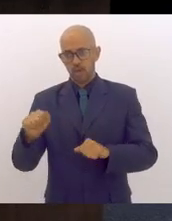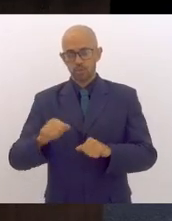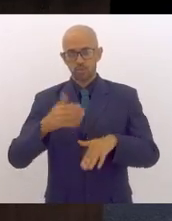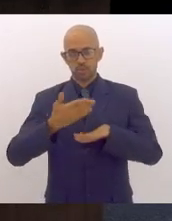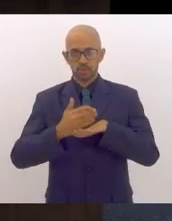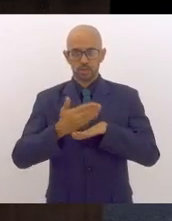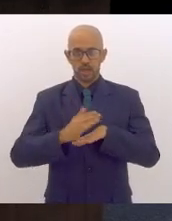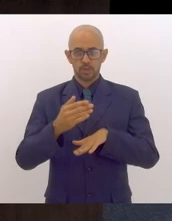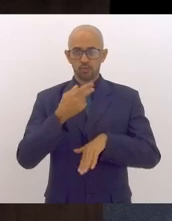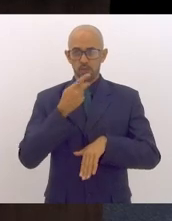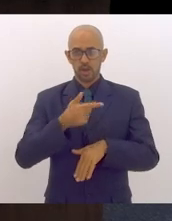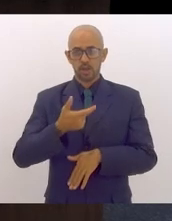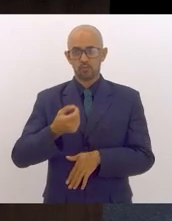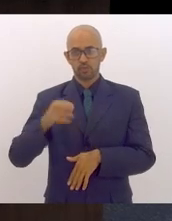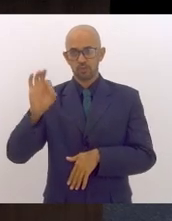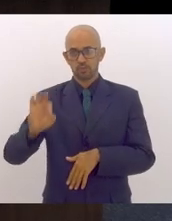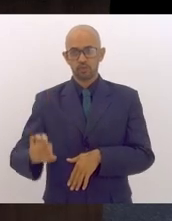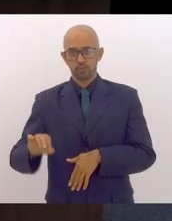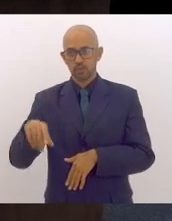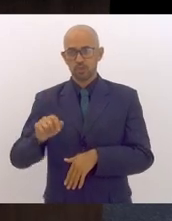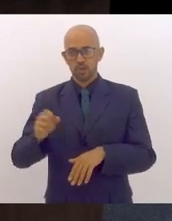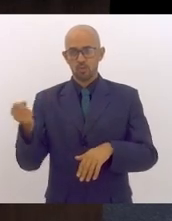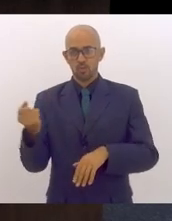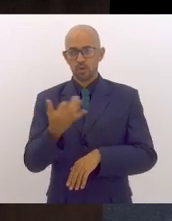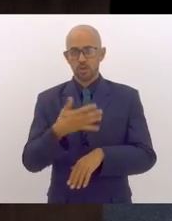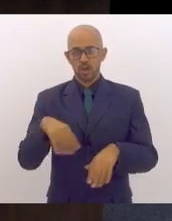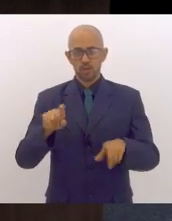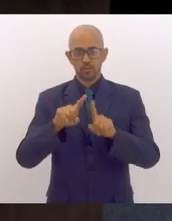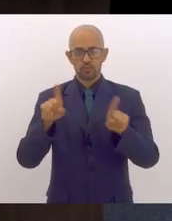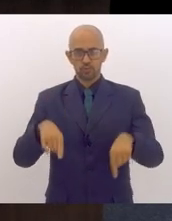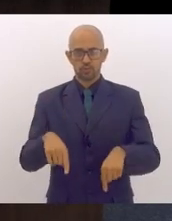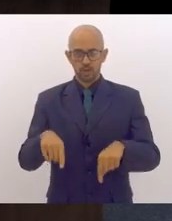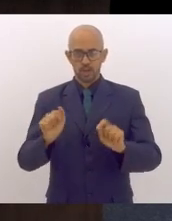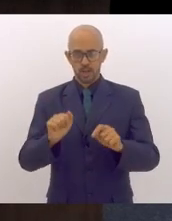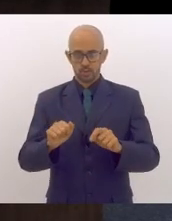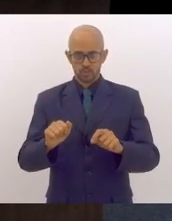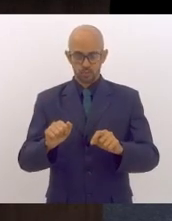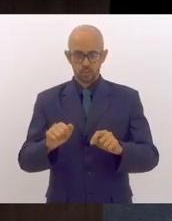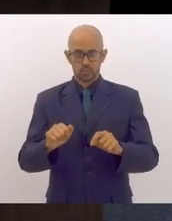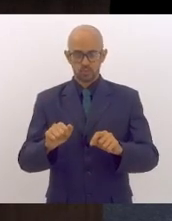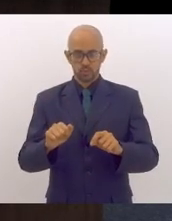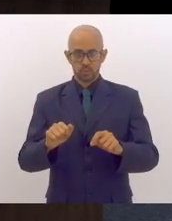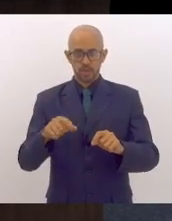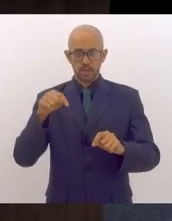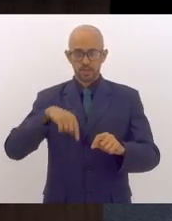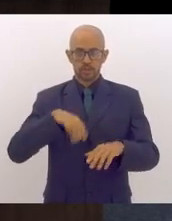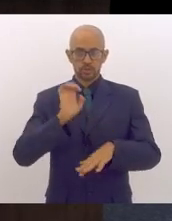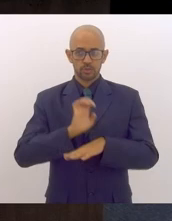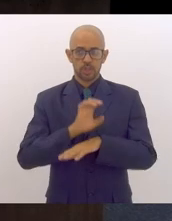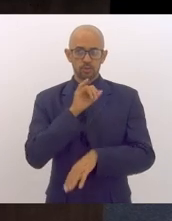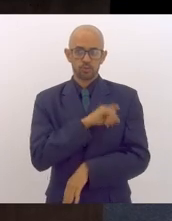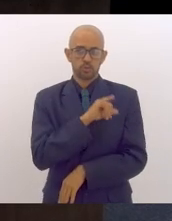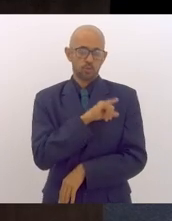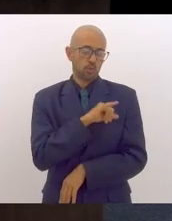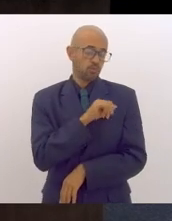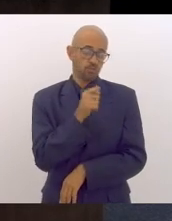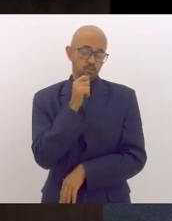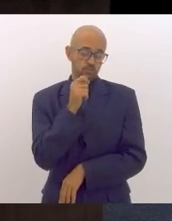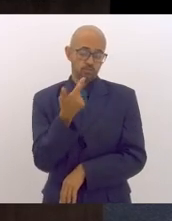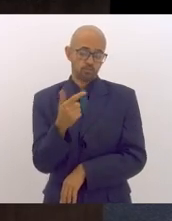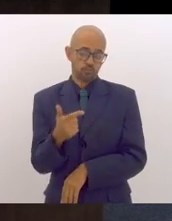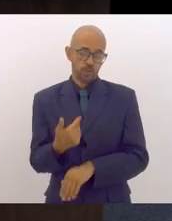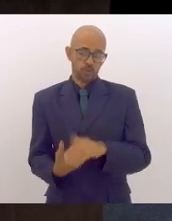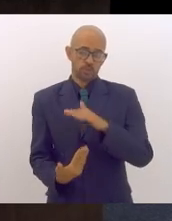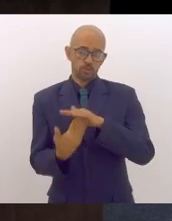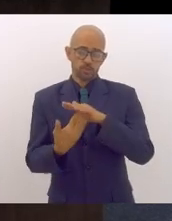20% o número de estagiários ao número de servidores de uma determinada instituição. Aqui no Rio de Janeiro, nos órgãos públicos, não há essa limitação e a